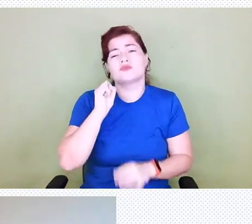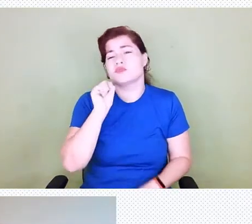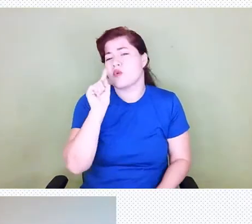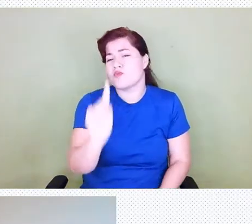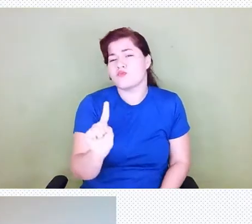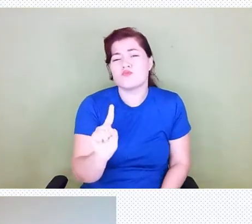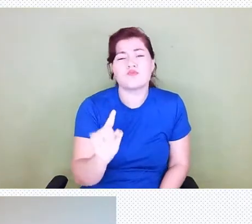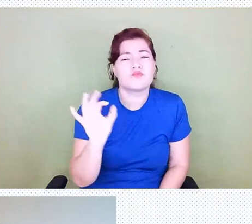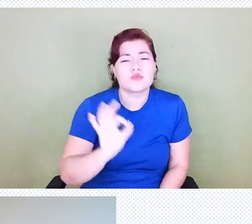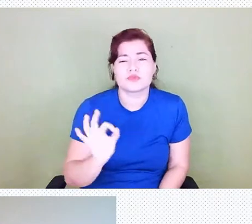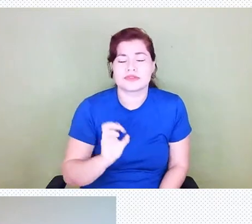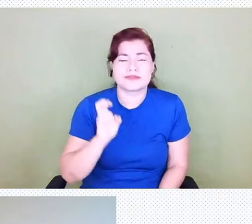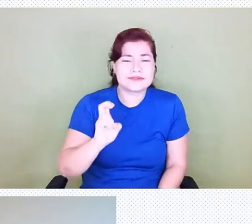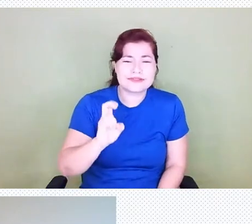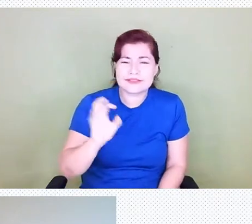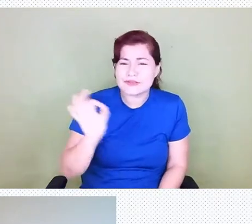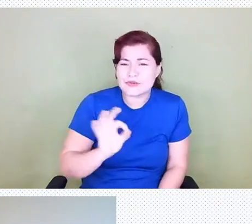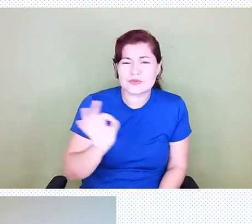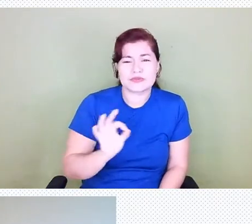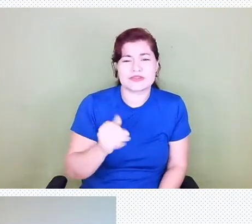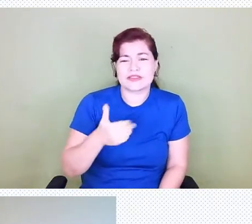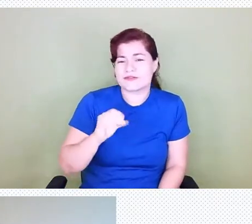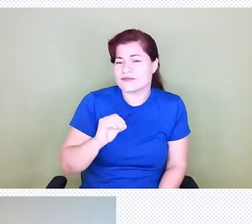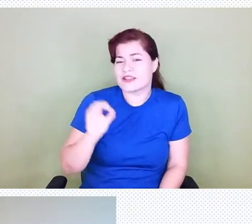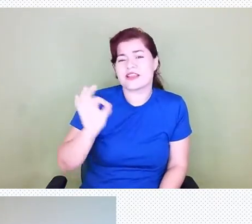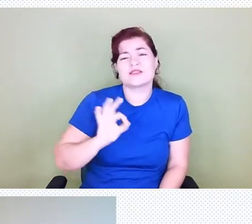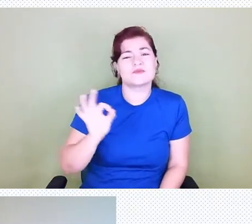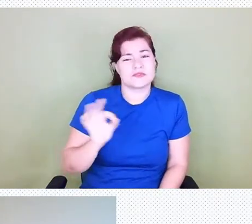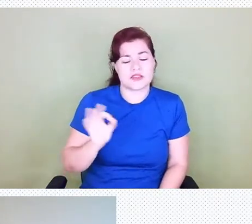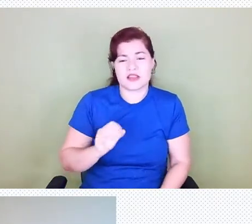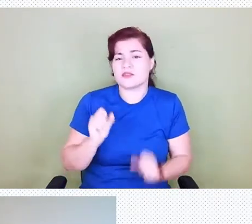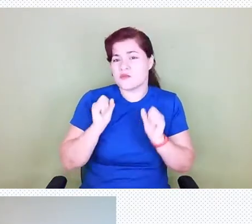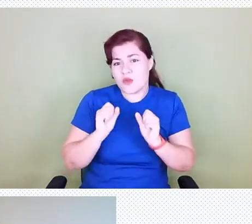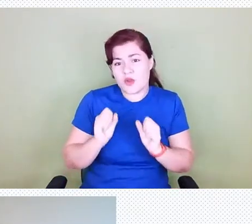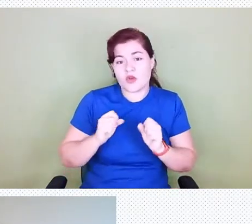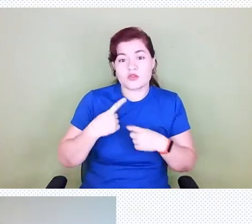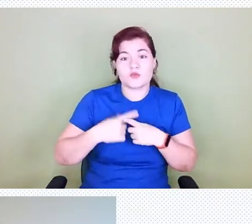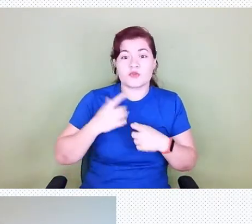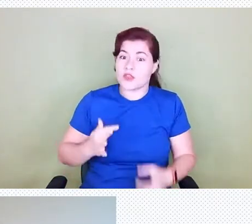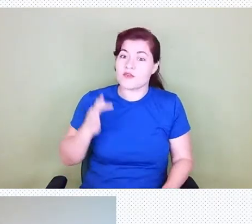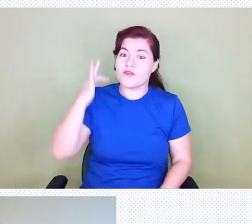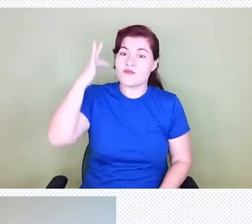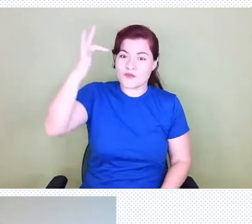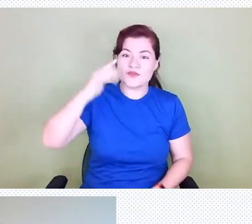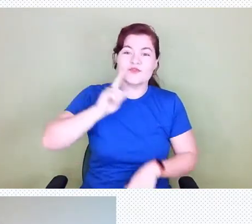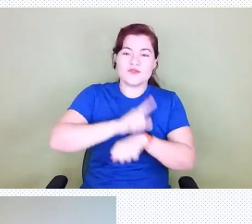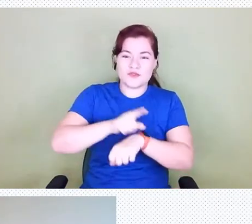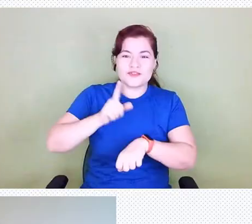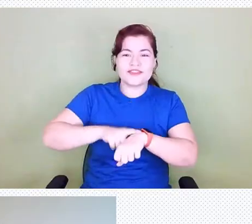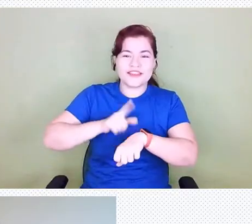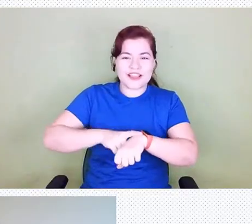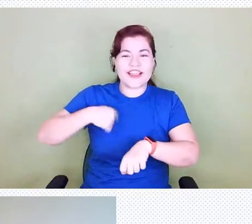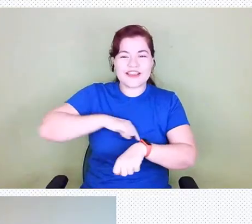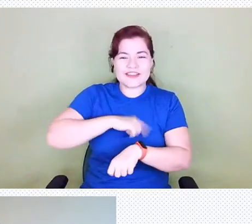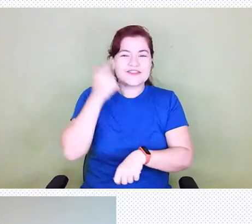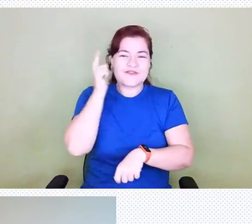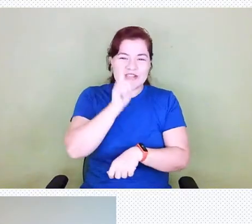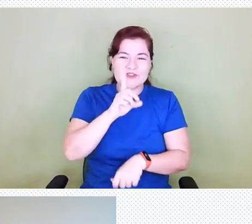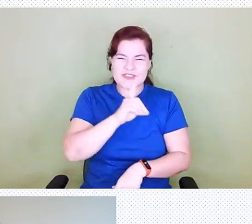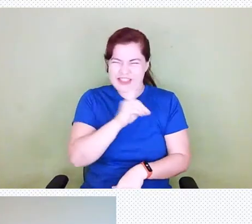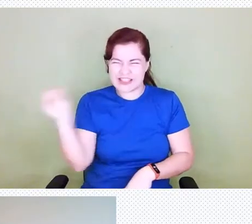1%, 5%, 10%, porque um dia chegará o momento de germinarmos